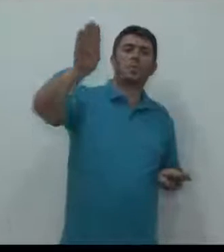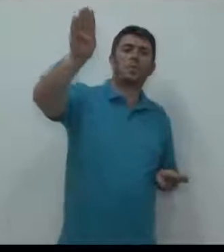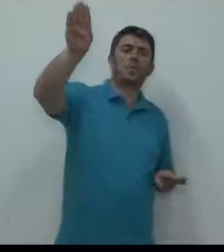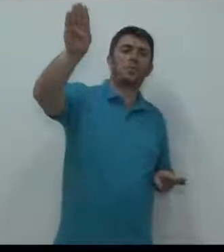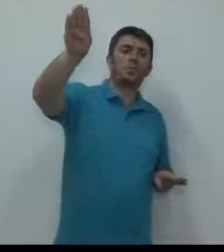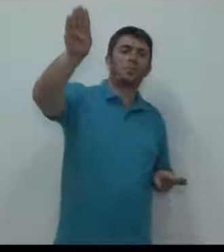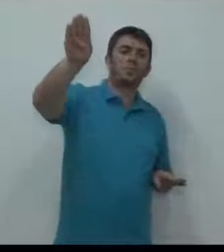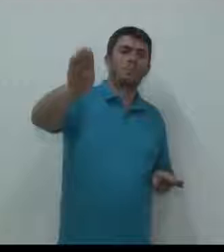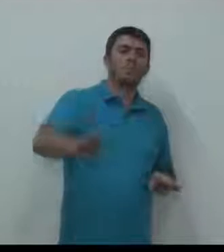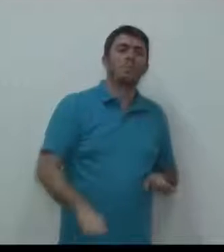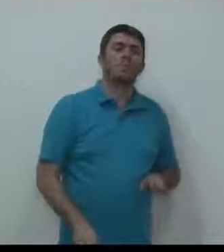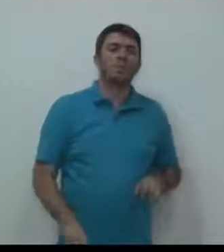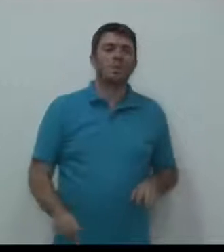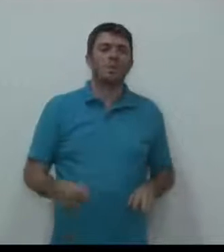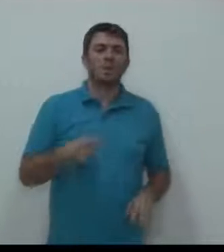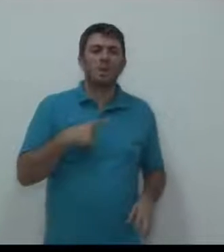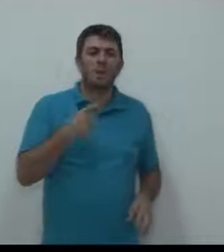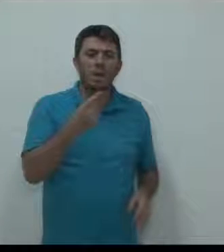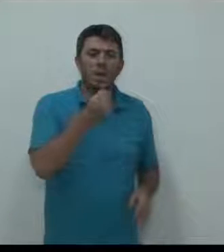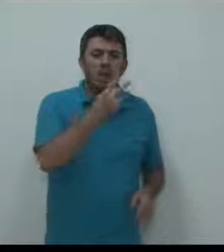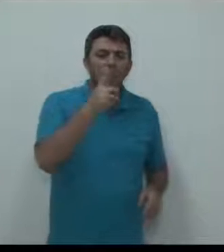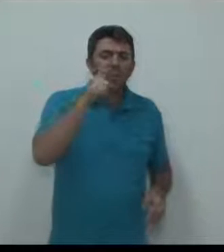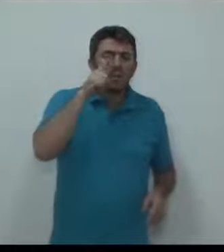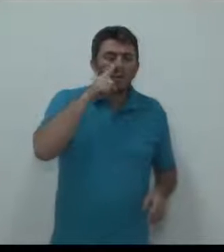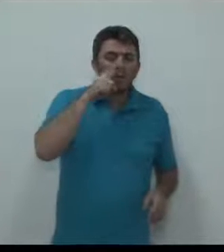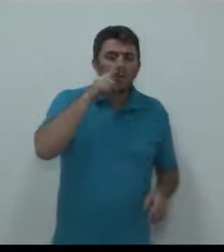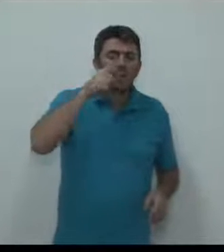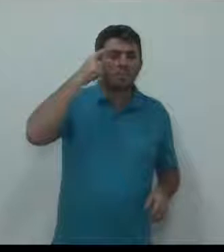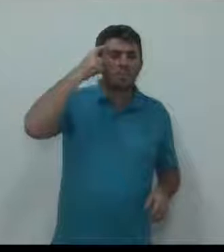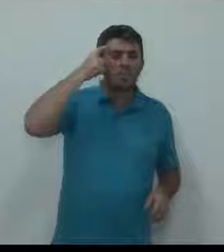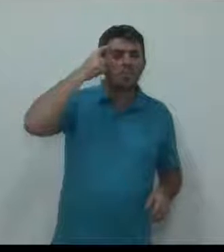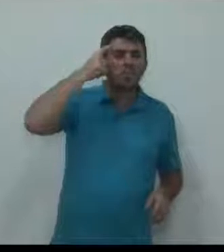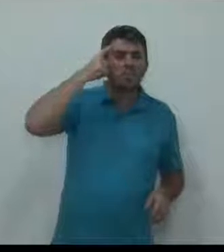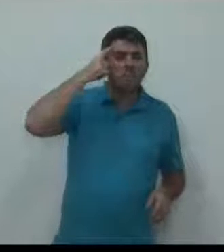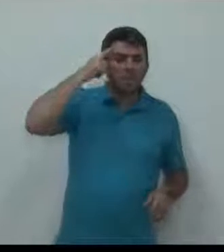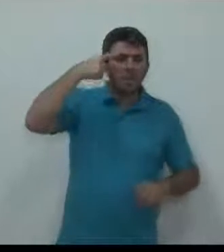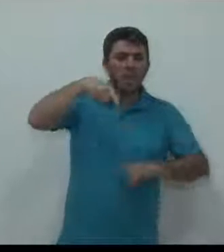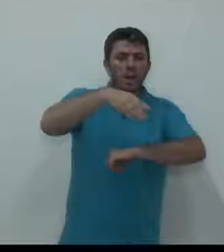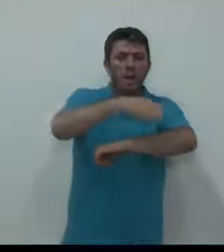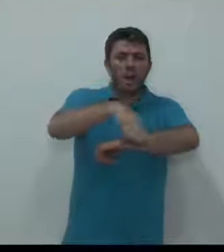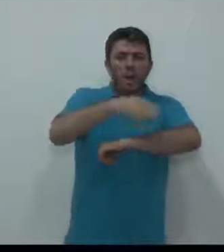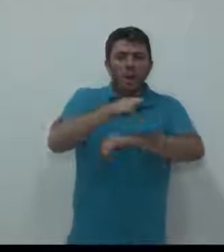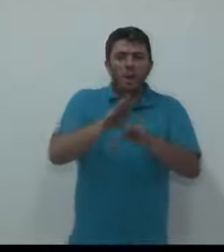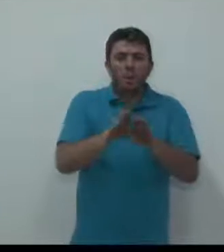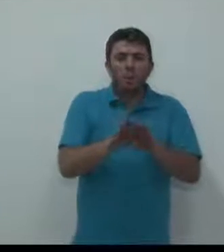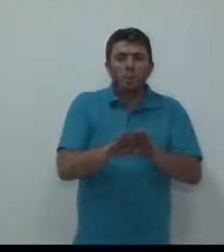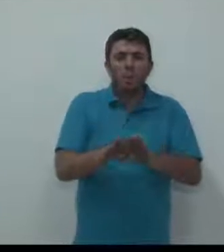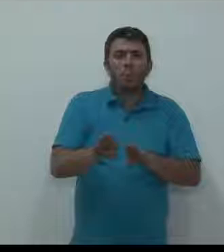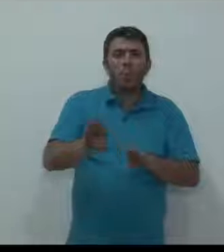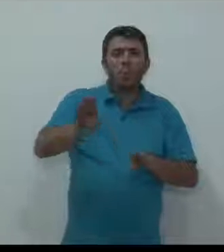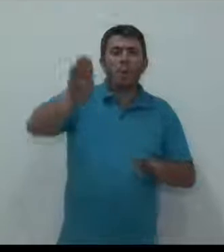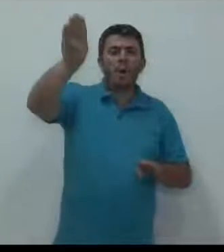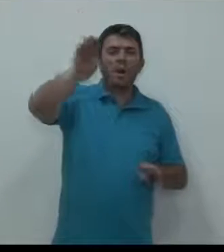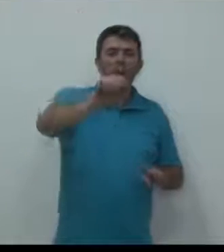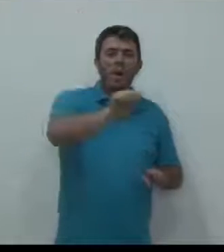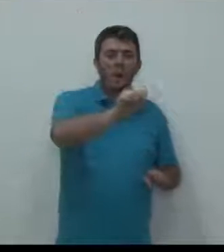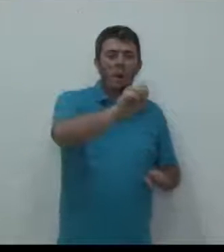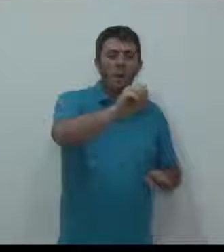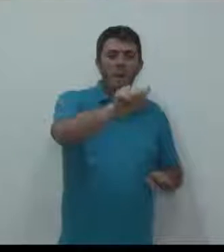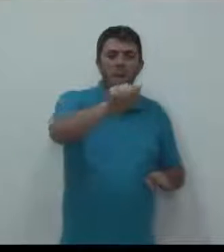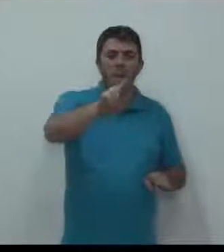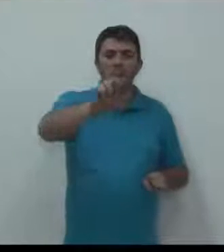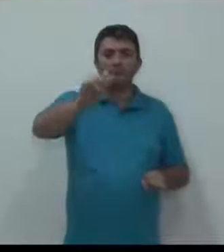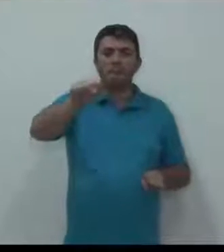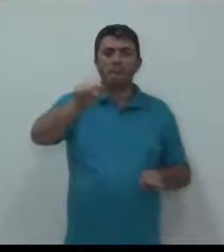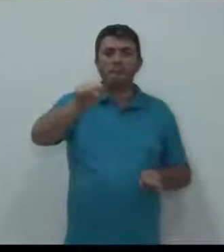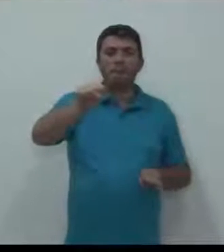que algumas pessoas estavam no texto como se fosse a rua inteira a Franco Soares. Depois ela é Abraão Caliba 1. Tem a próxima rua, a próxima